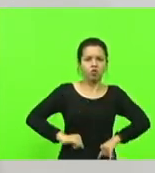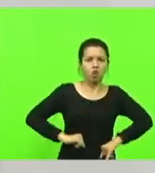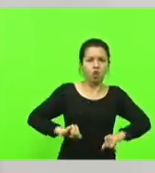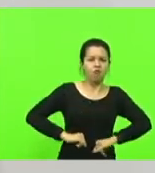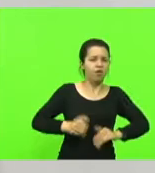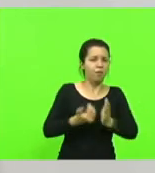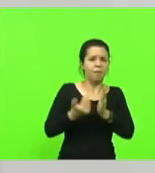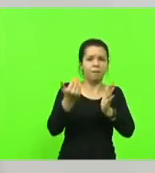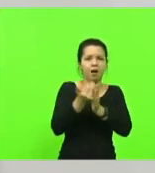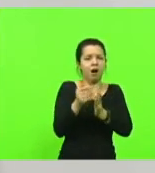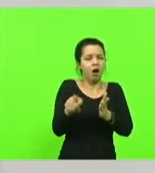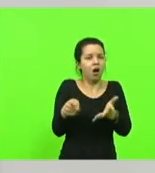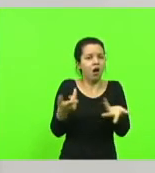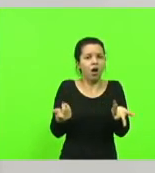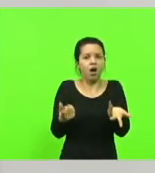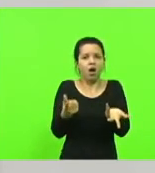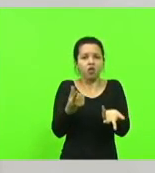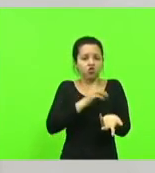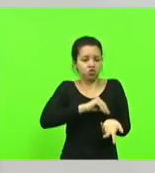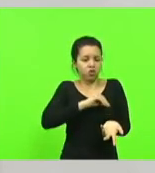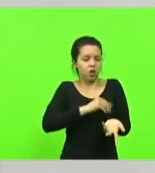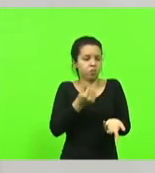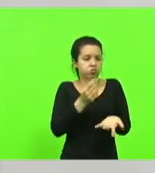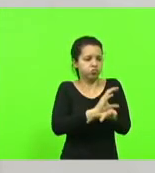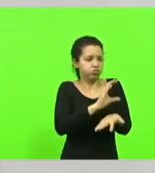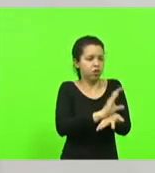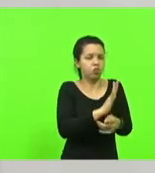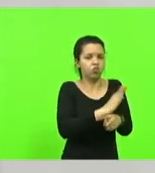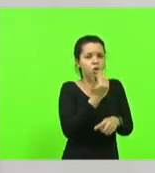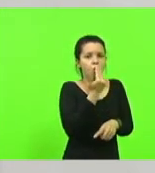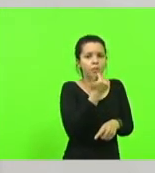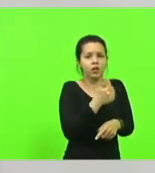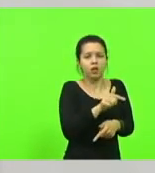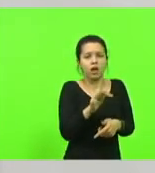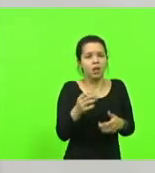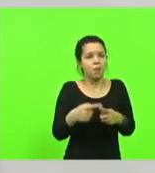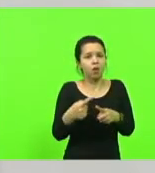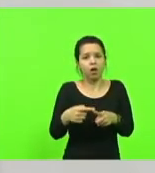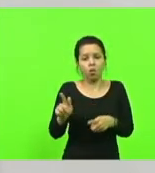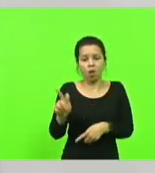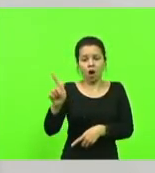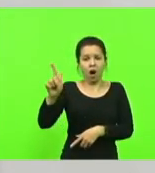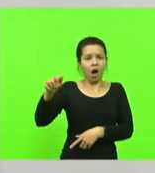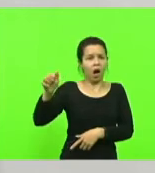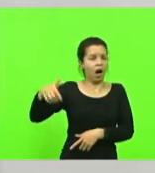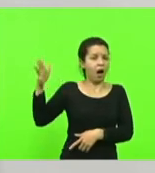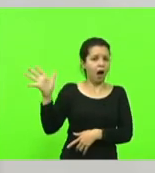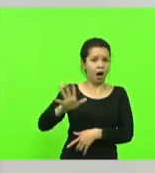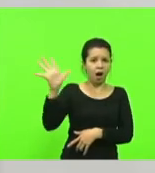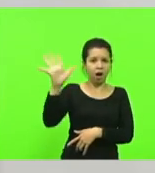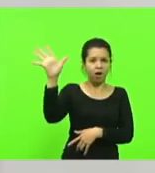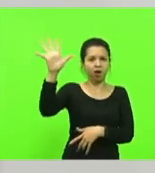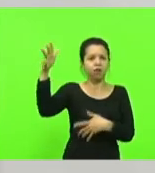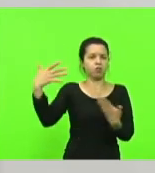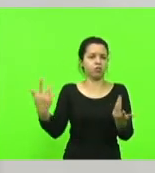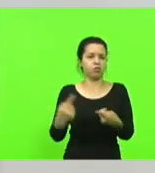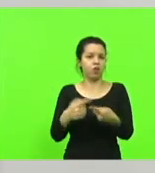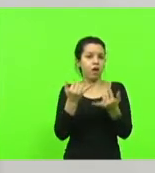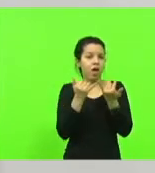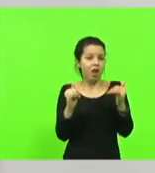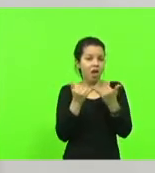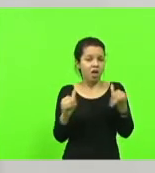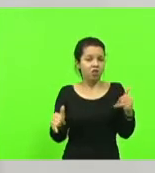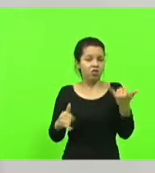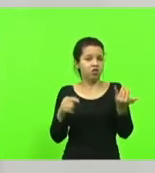mais conta de botar comida na mesa, que o gás está pelo preço da morte, que a conta de energia elétrica ficou